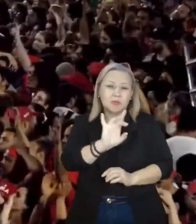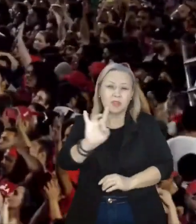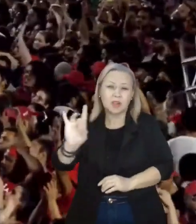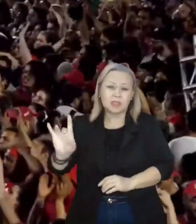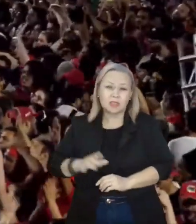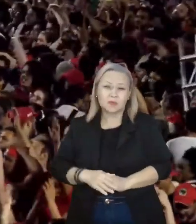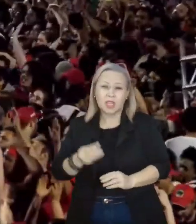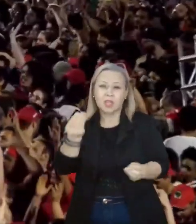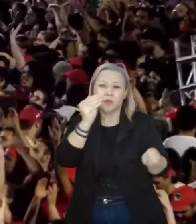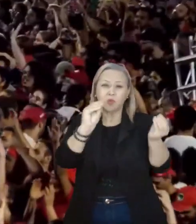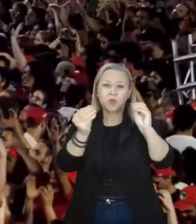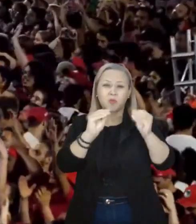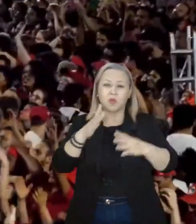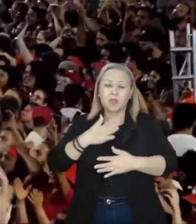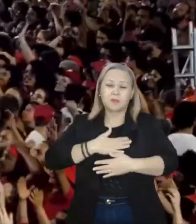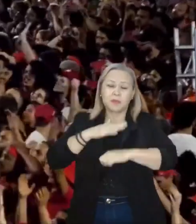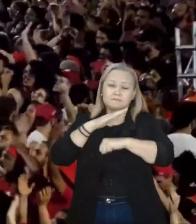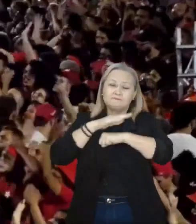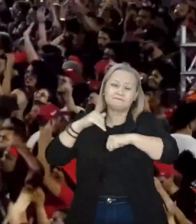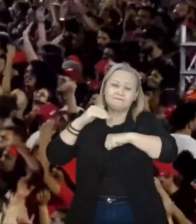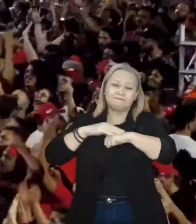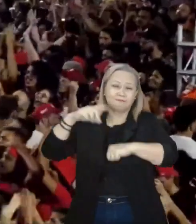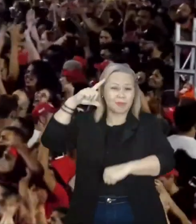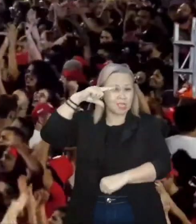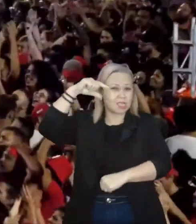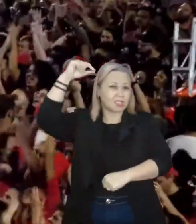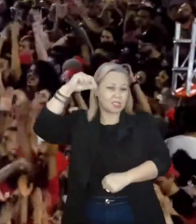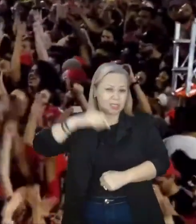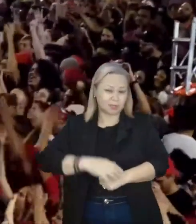beijo na minha querida Janja.